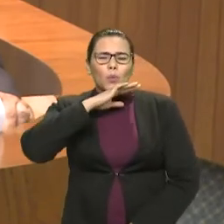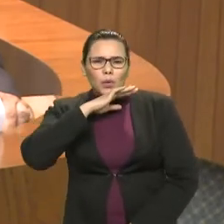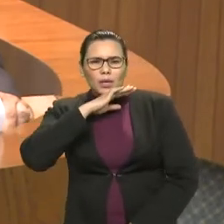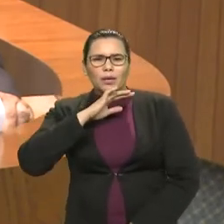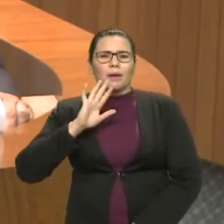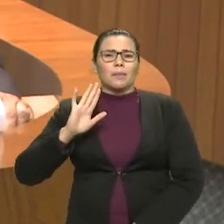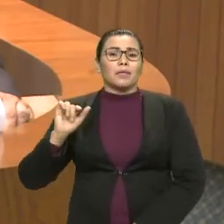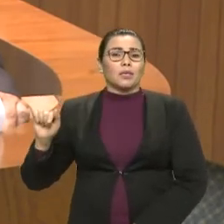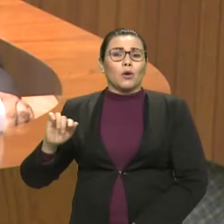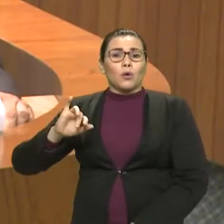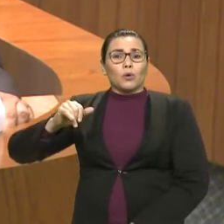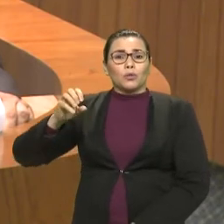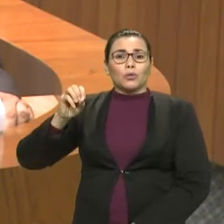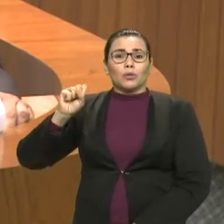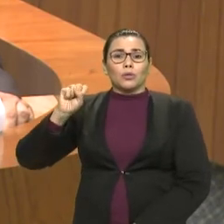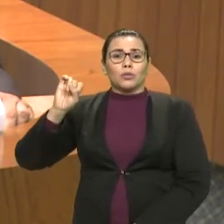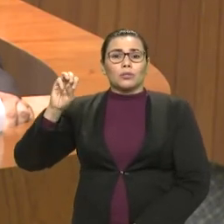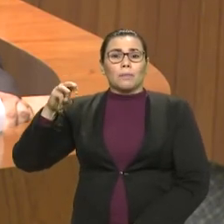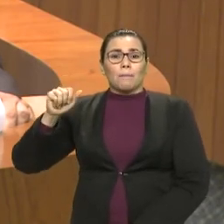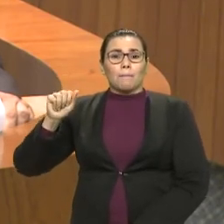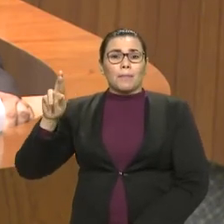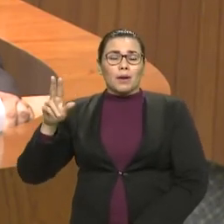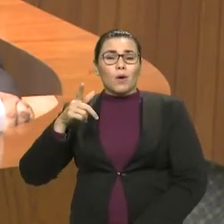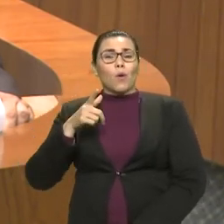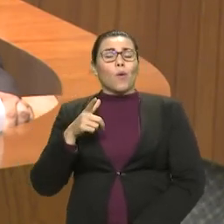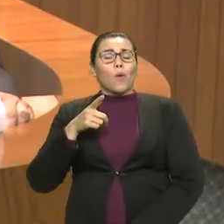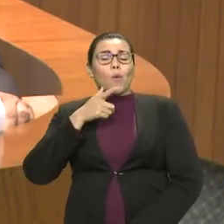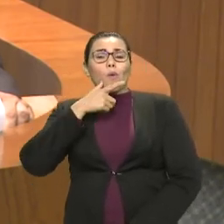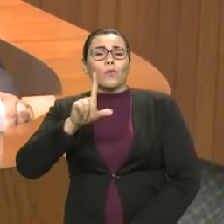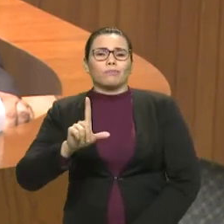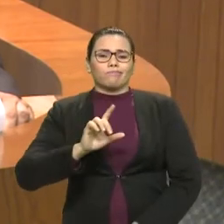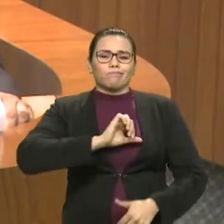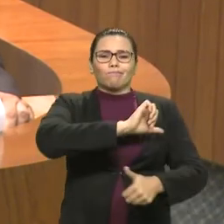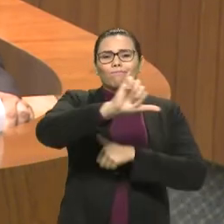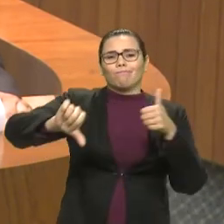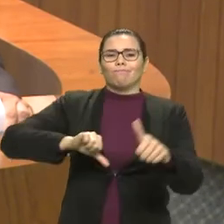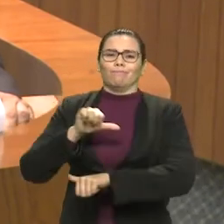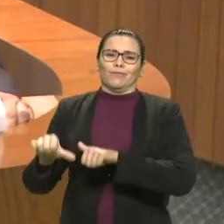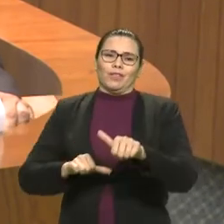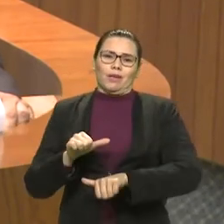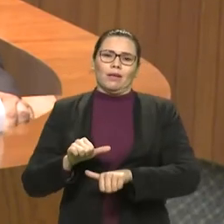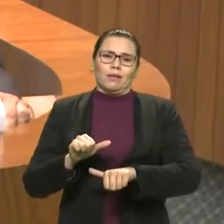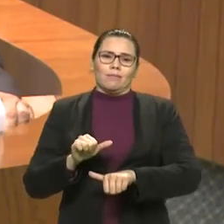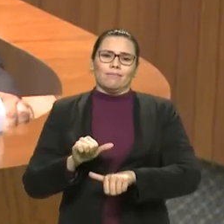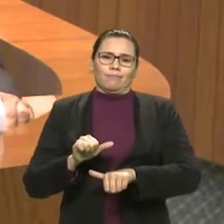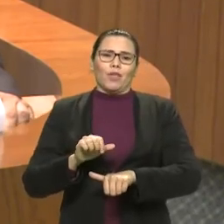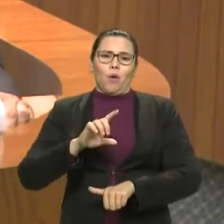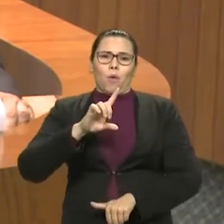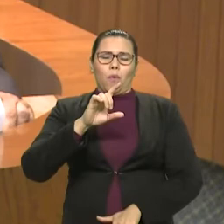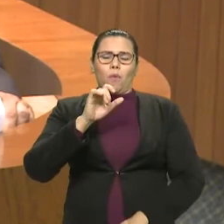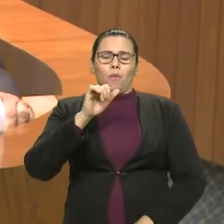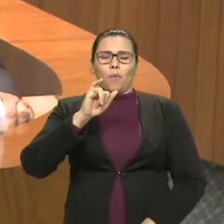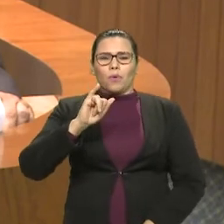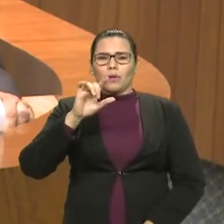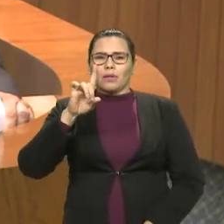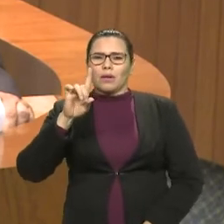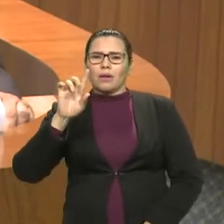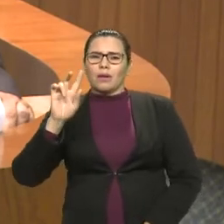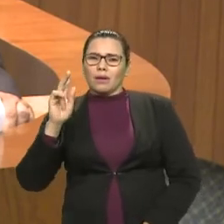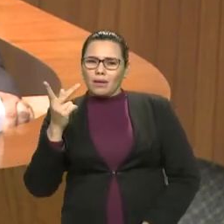e a gente vê que quando as pessoas ver o comprometimento a capacidade a